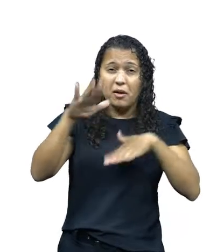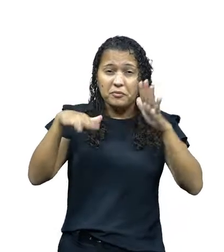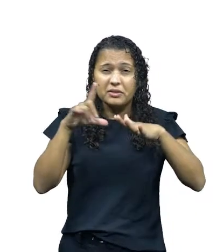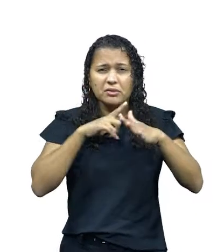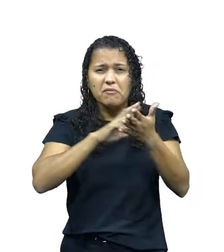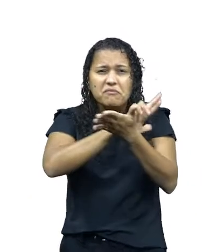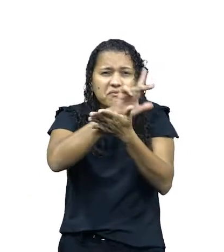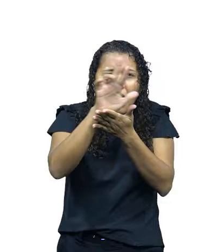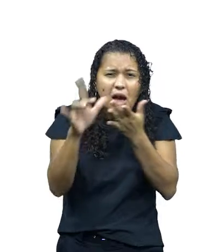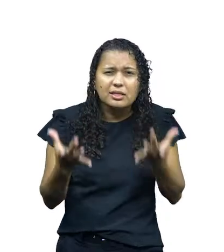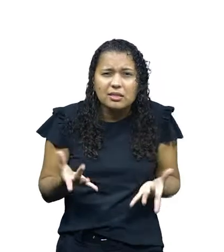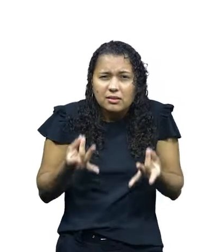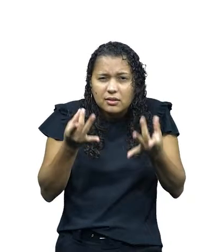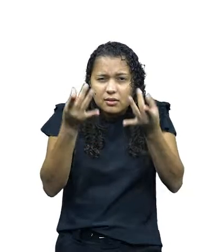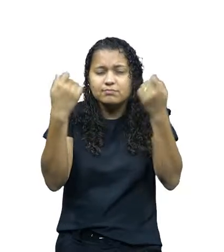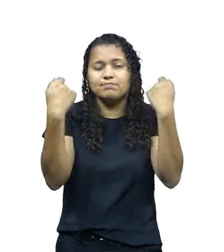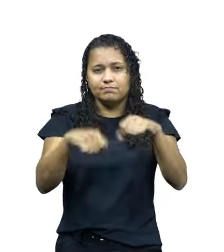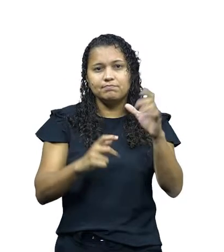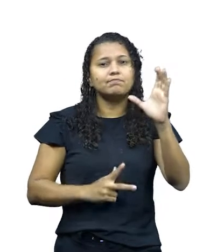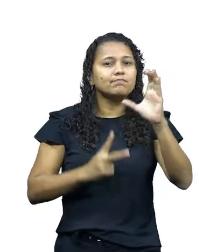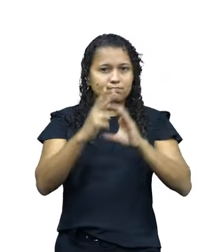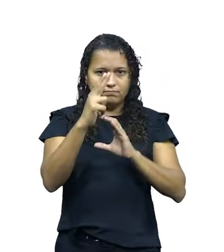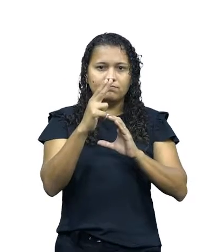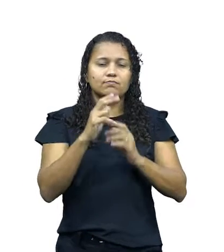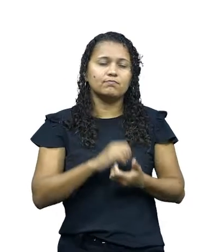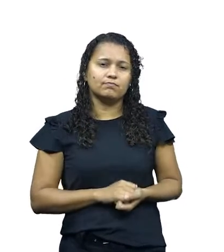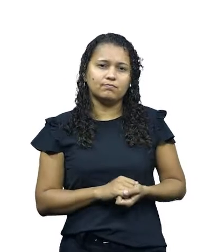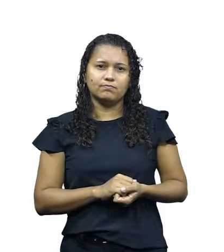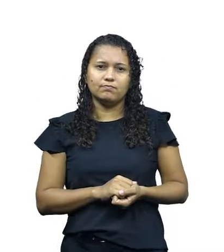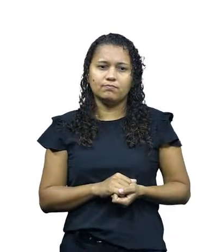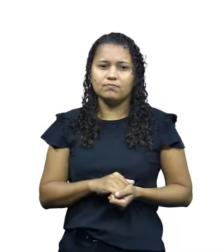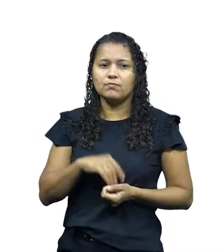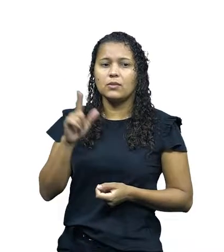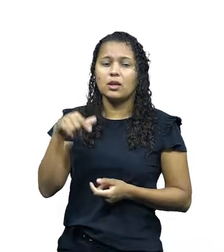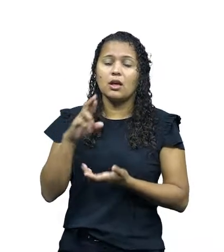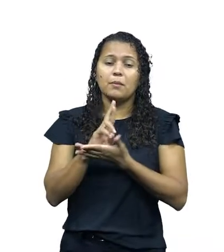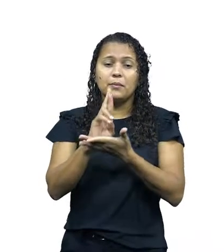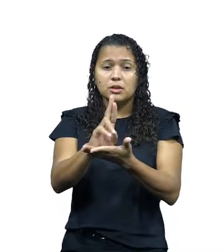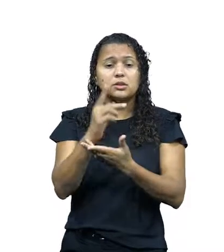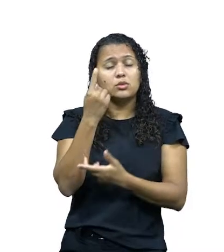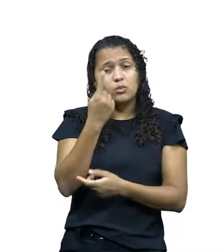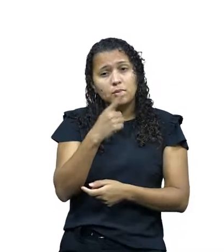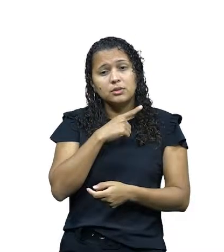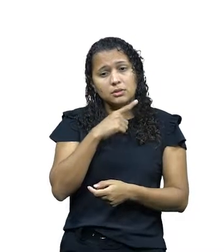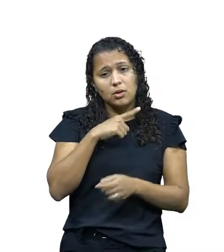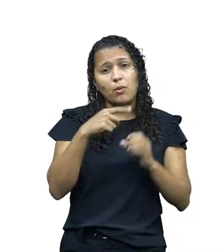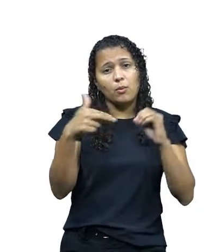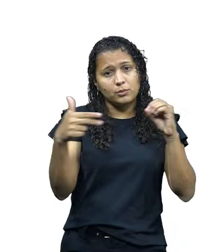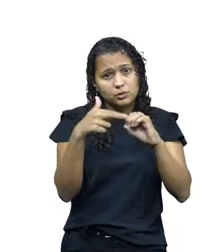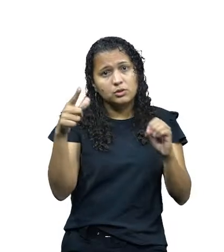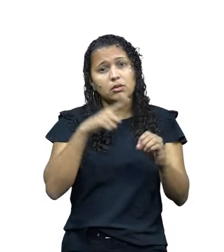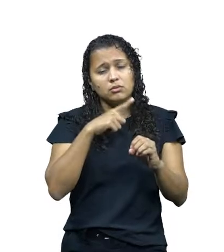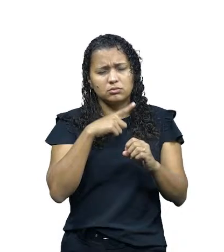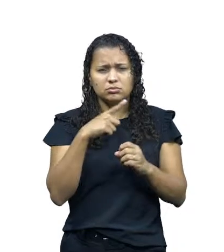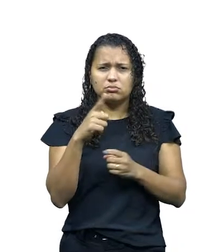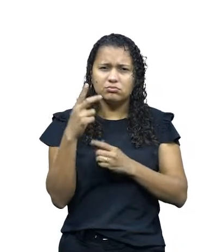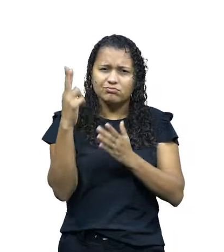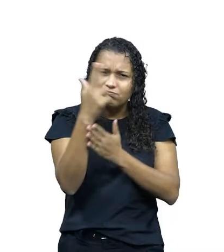vários elementos, utiliza-se o recurso de corte, que representa uma das partes do objeto que